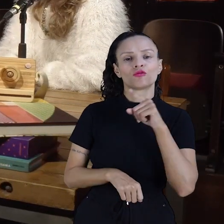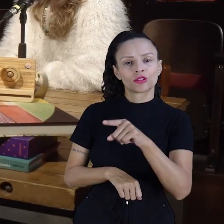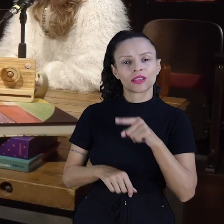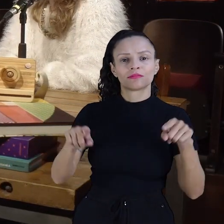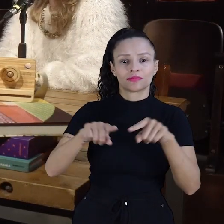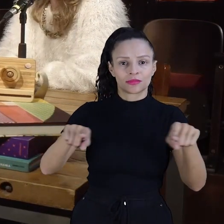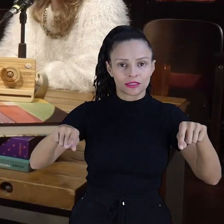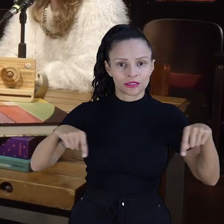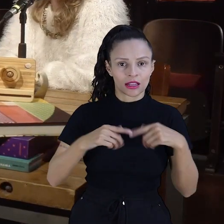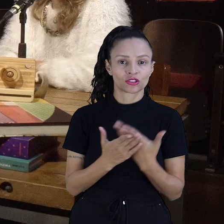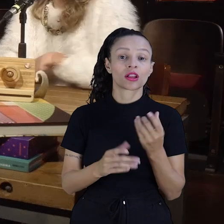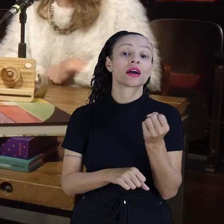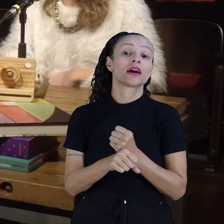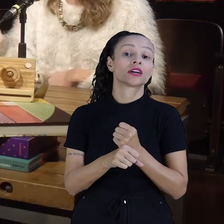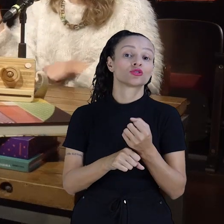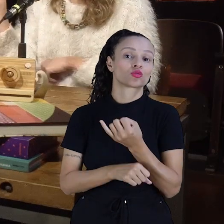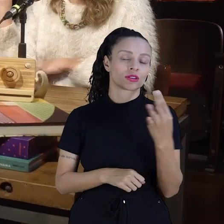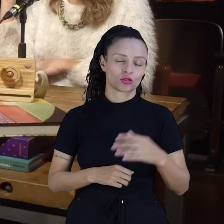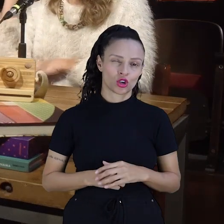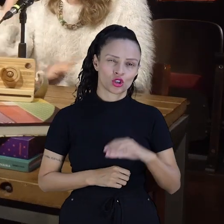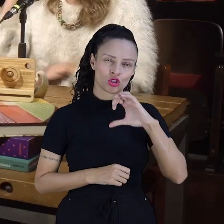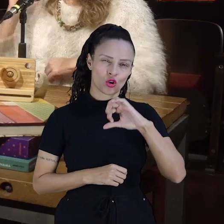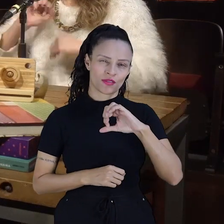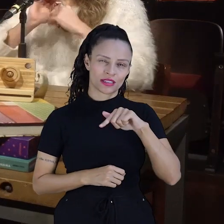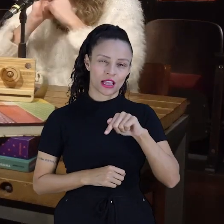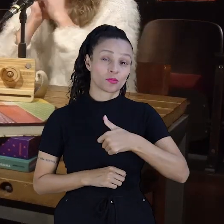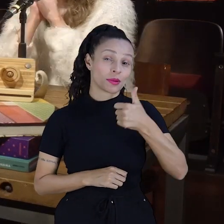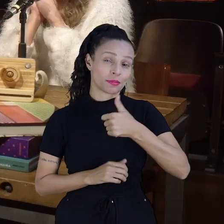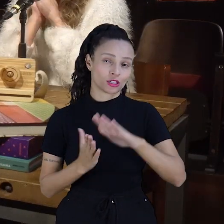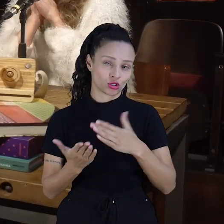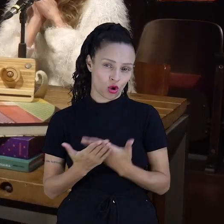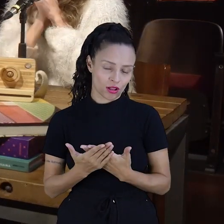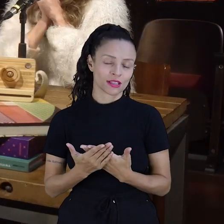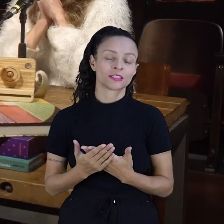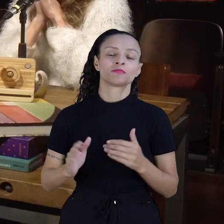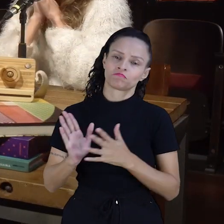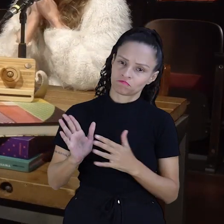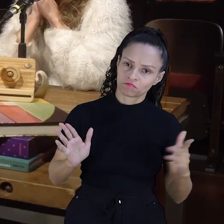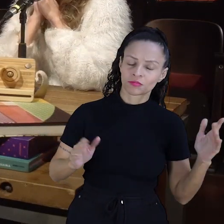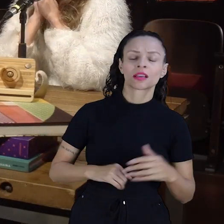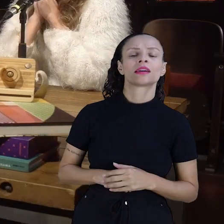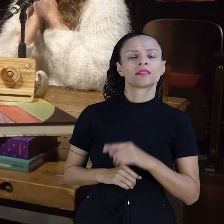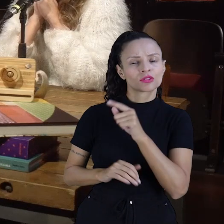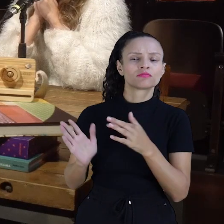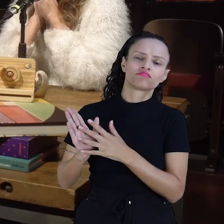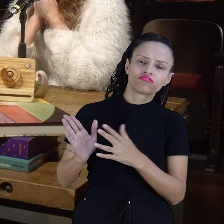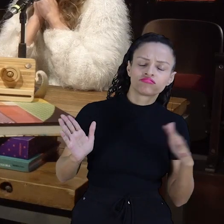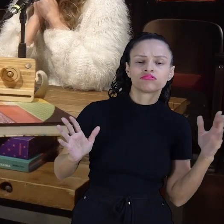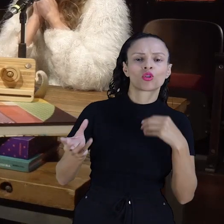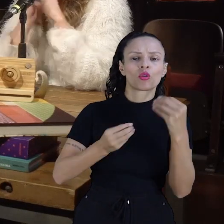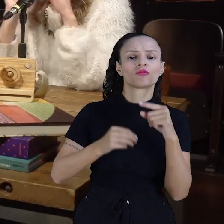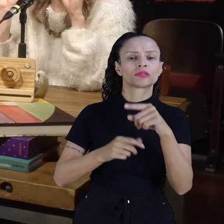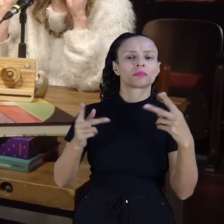em sala de aula? Quantos anos? 97, primeira escola. E nessa trajetória, de que forma